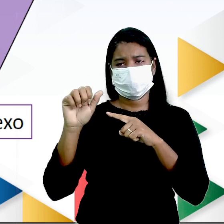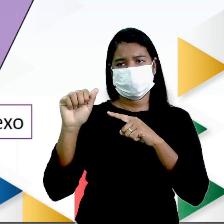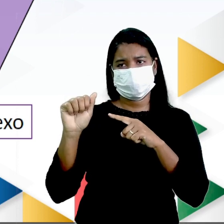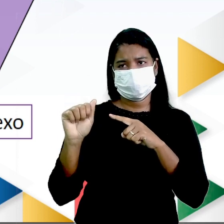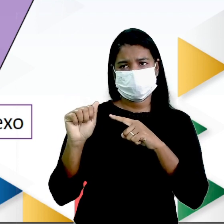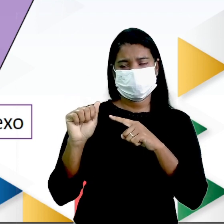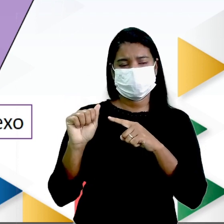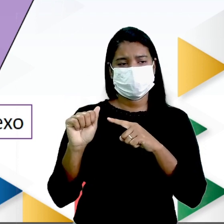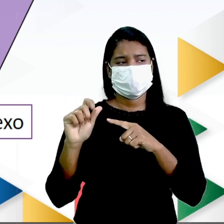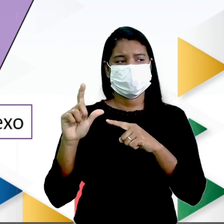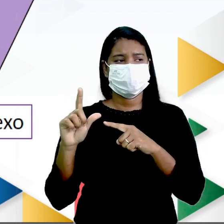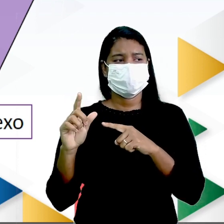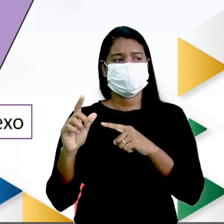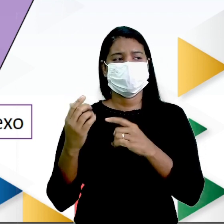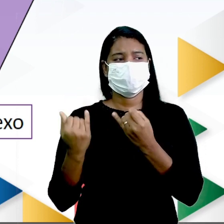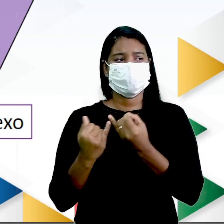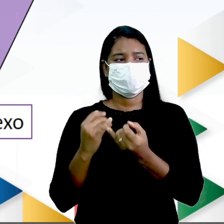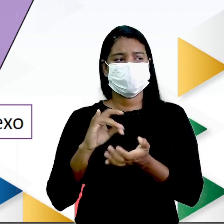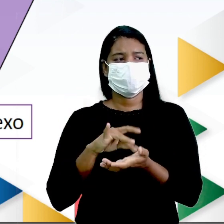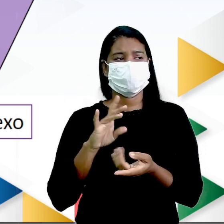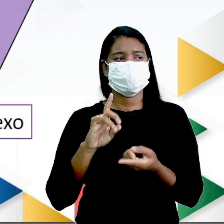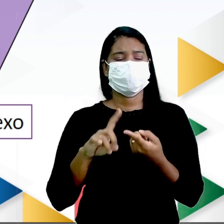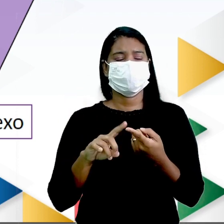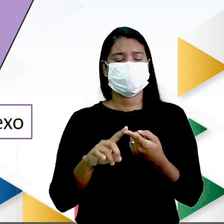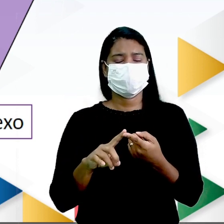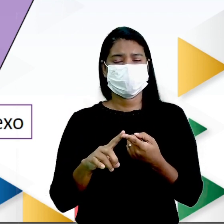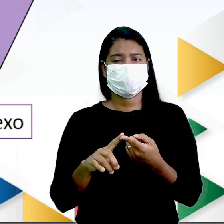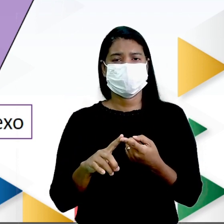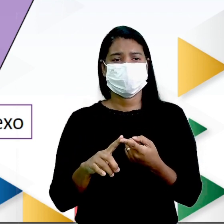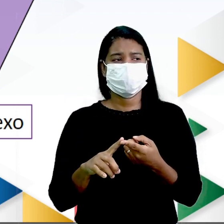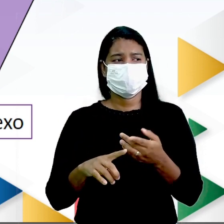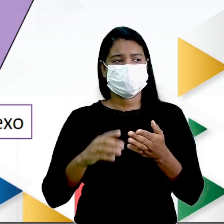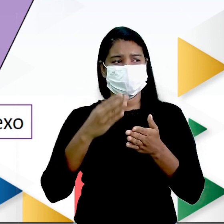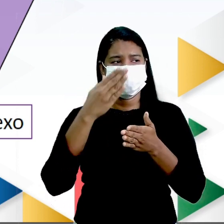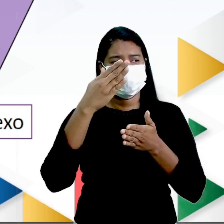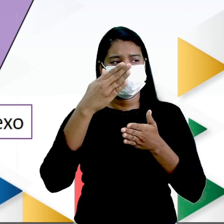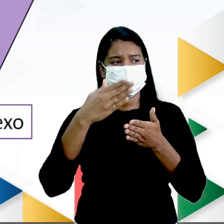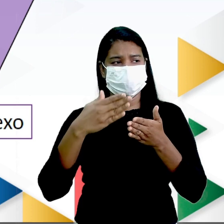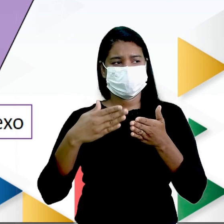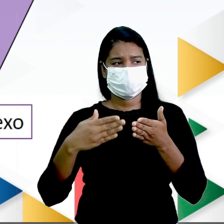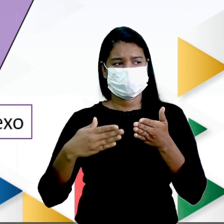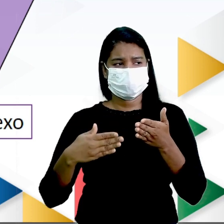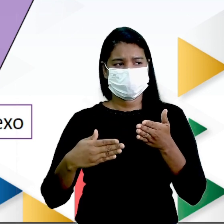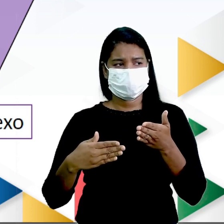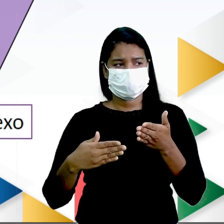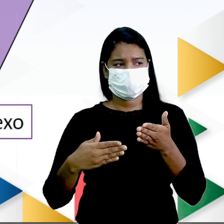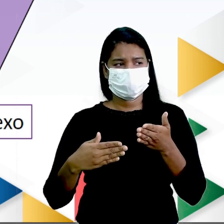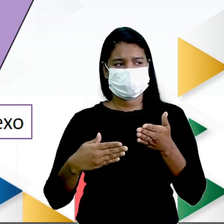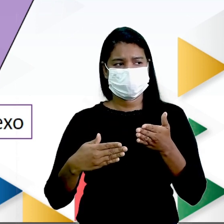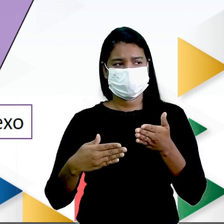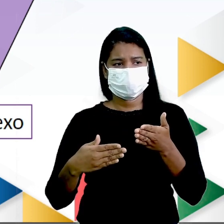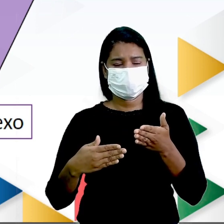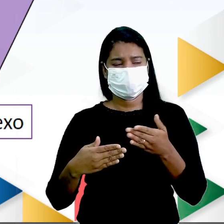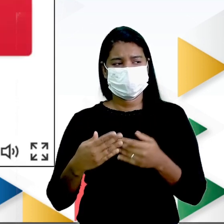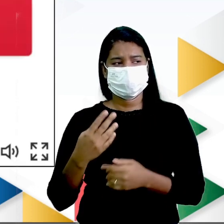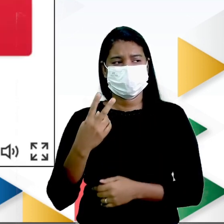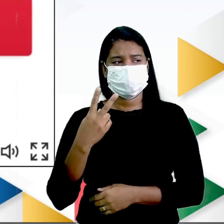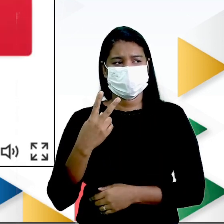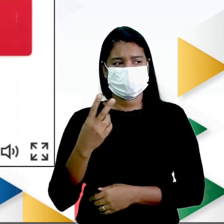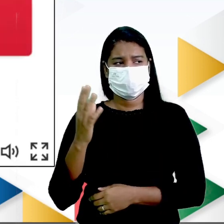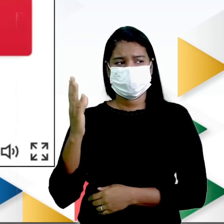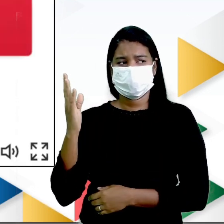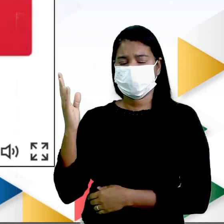parece essas formas, porque se eu passar uma semi-reta, né, de um lado ao outro, ele vai se cruzar em 2 pontos, tá vendo